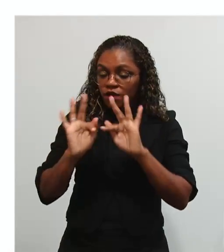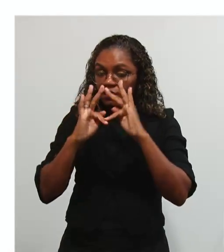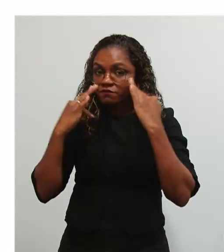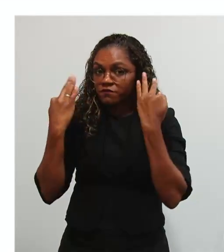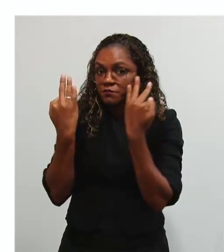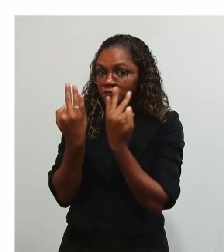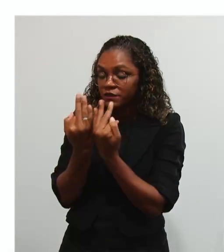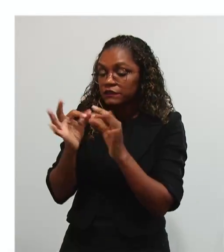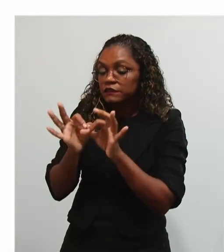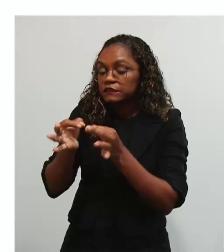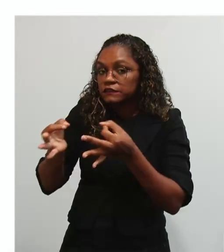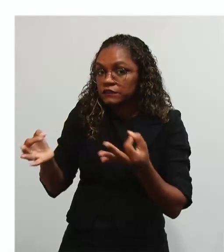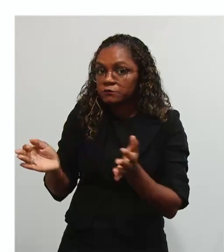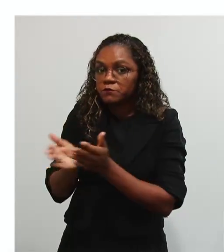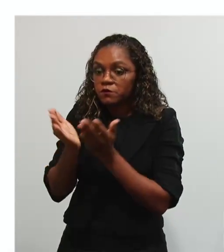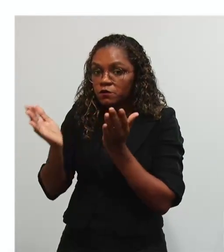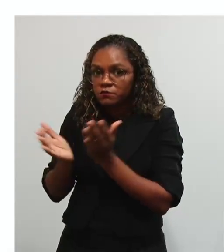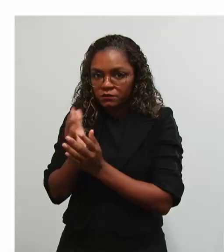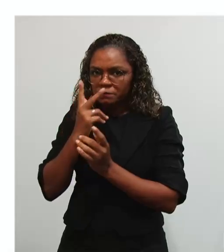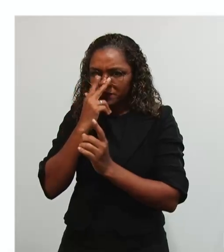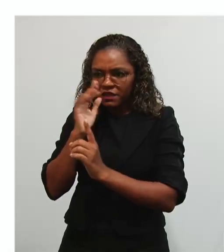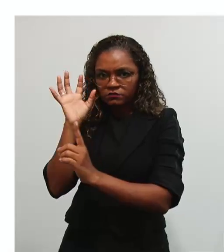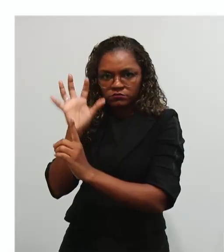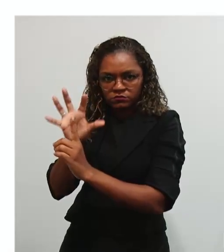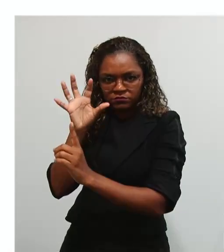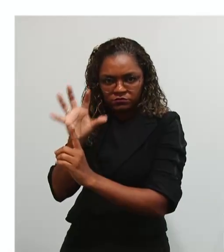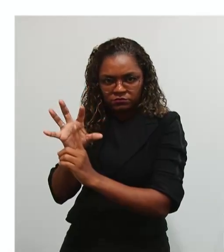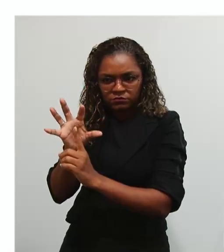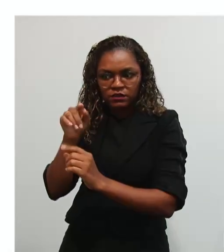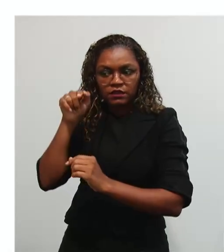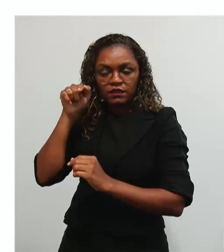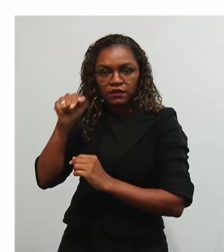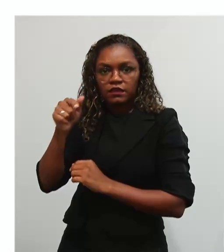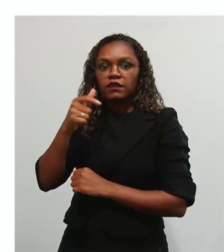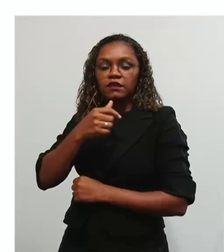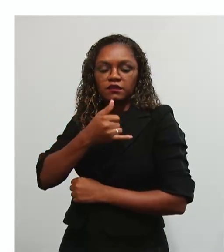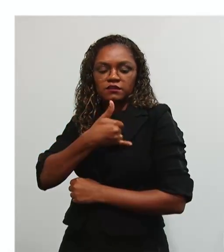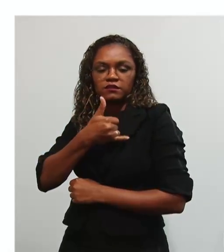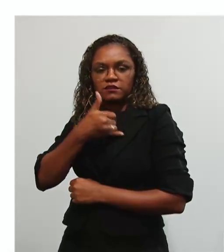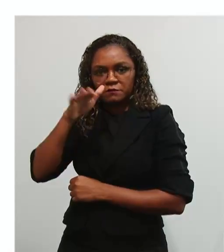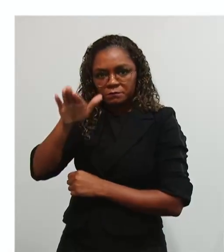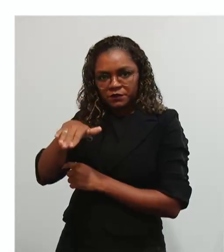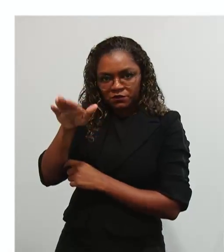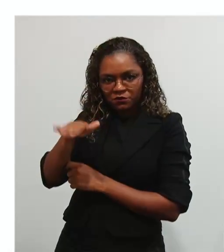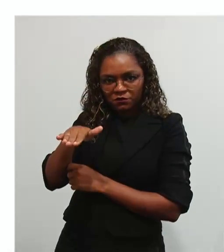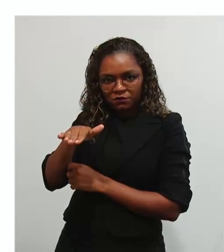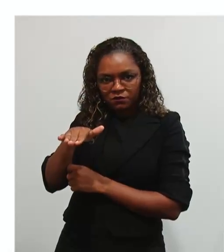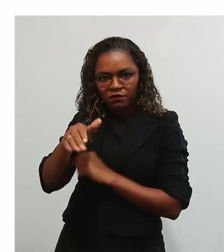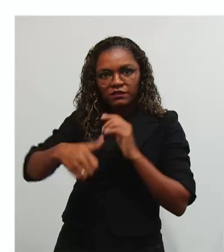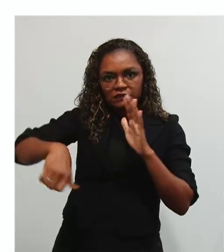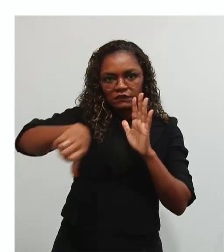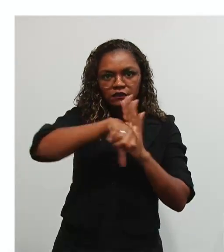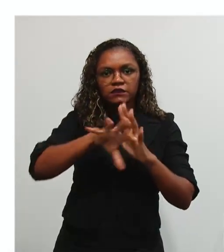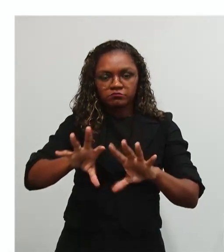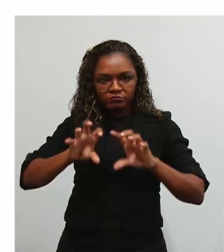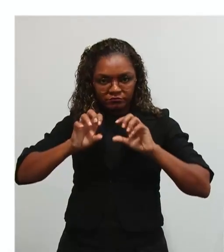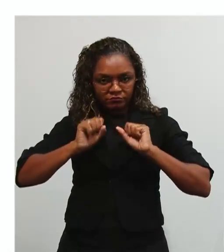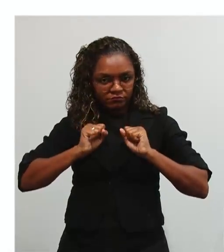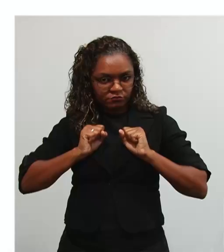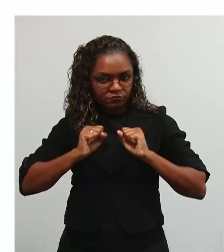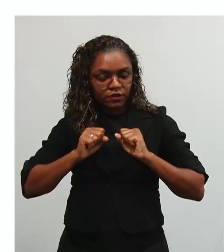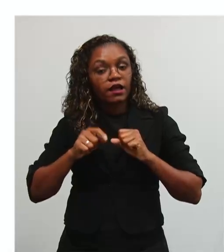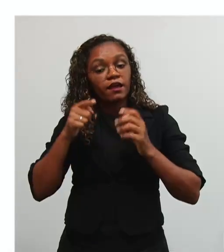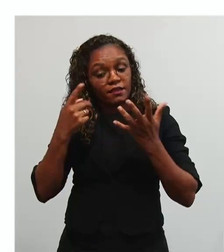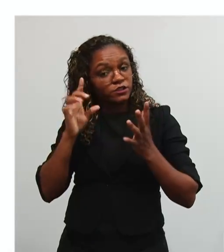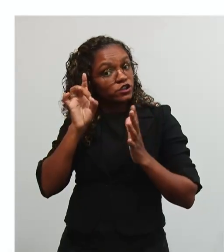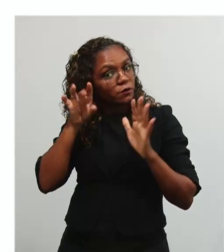na conduta, marginalização do menor? Então, aqui é uma pergunta, né? Que você vai ter que achar formas de